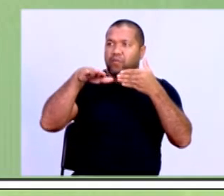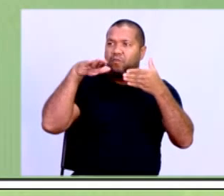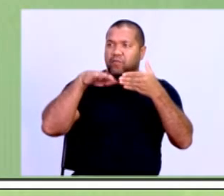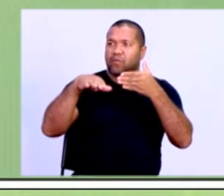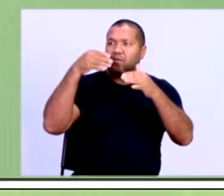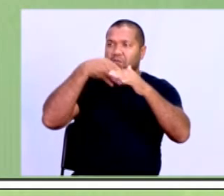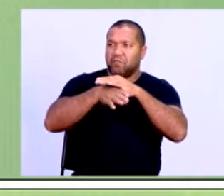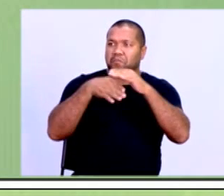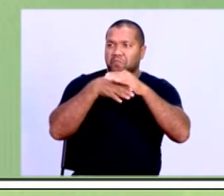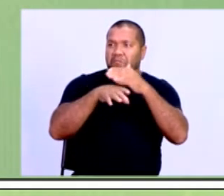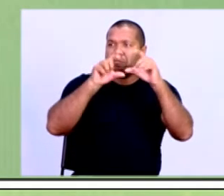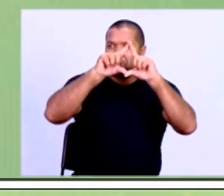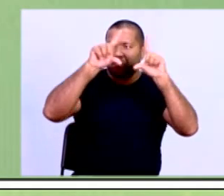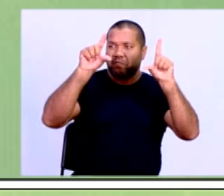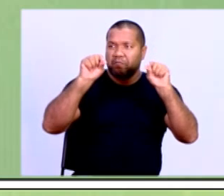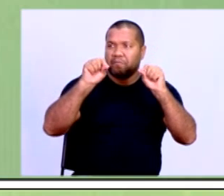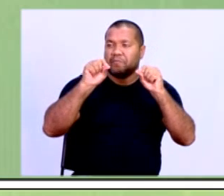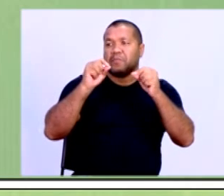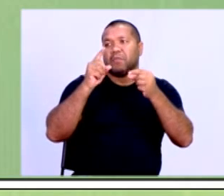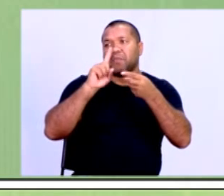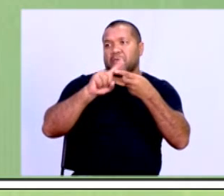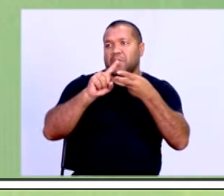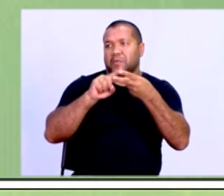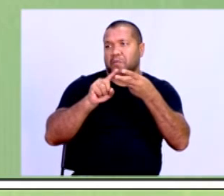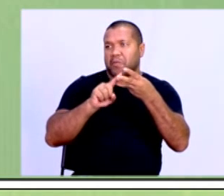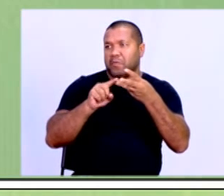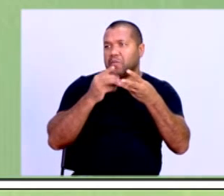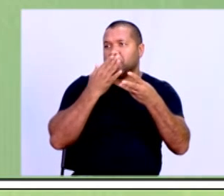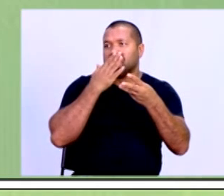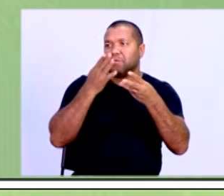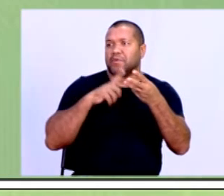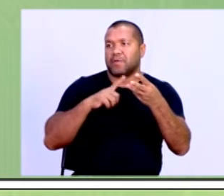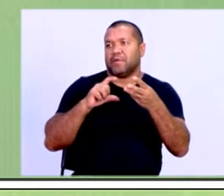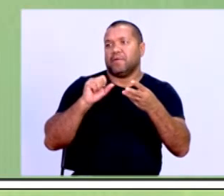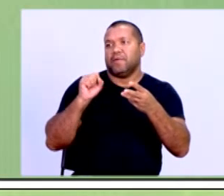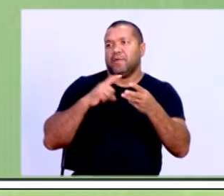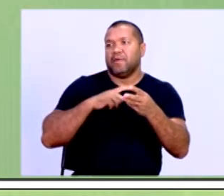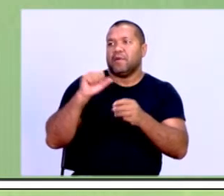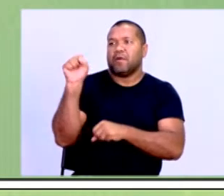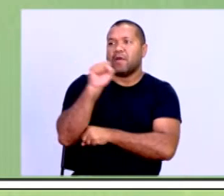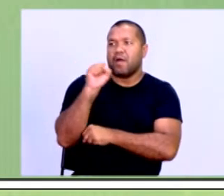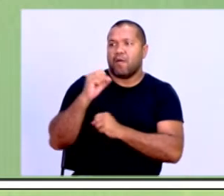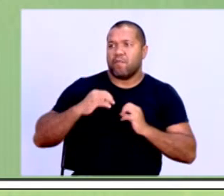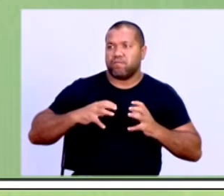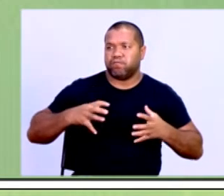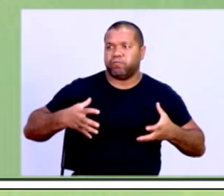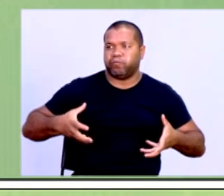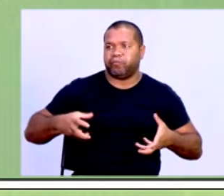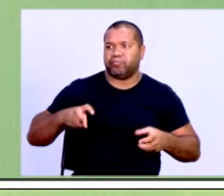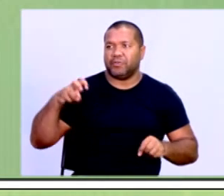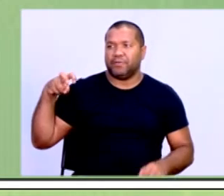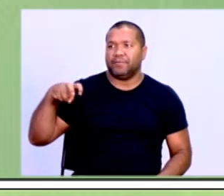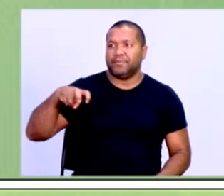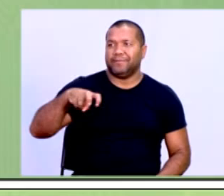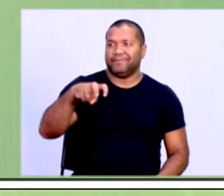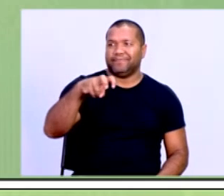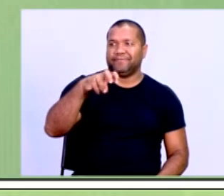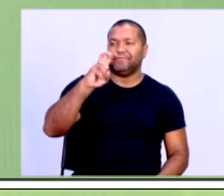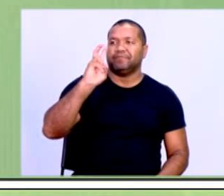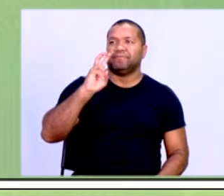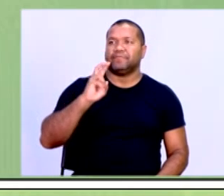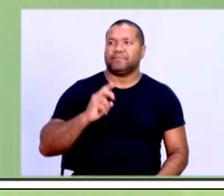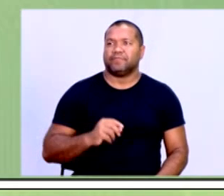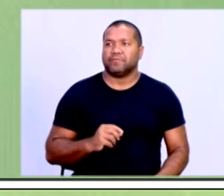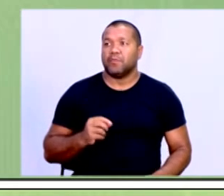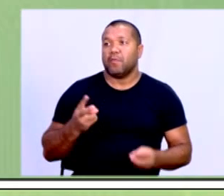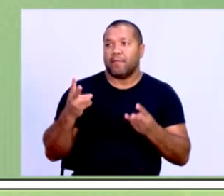tipos de veículos cadastrados que vão ser utilizados, que é o carro, o caminhão e moto.